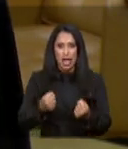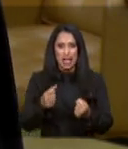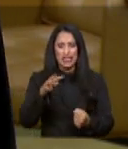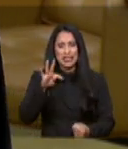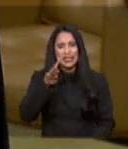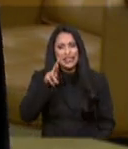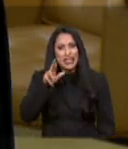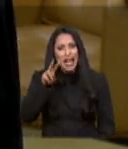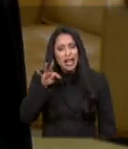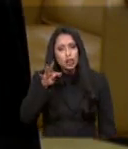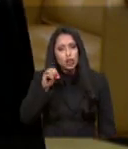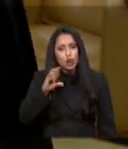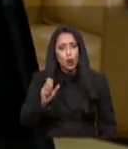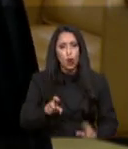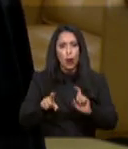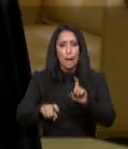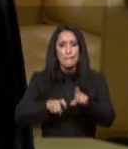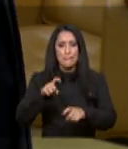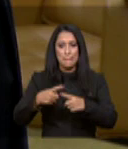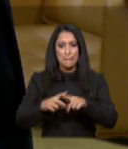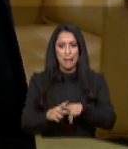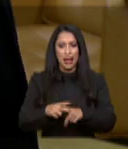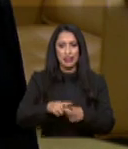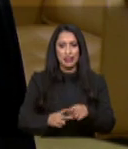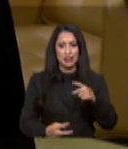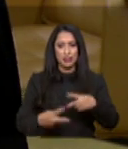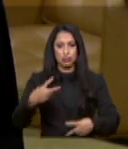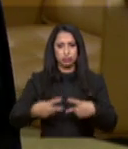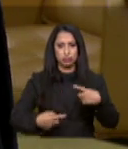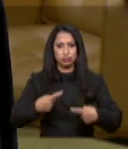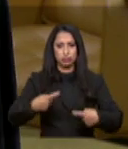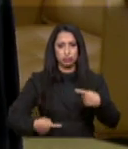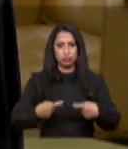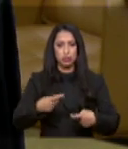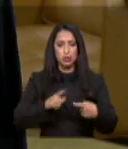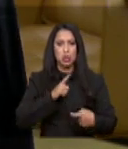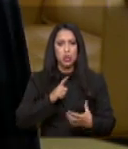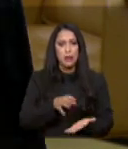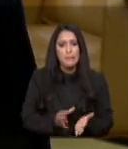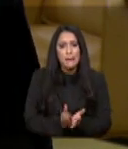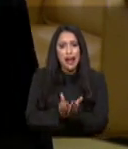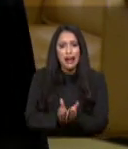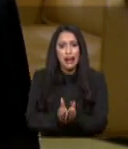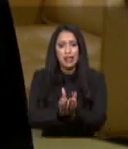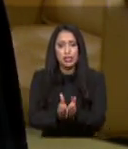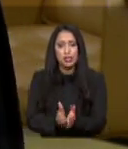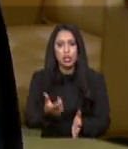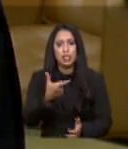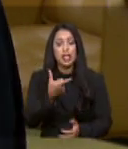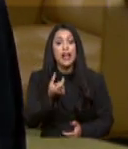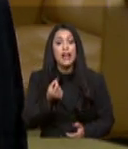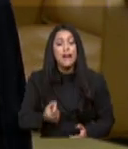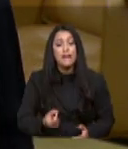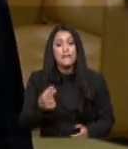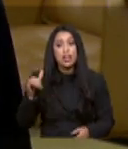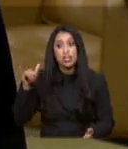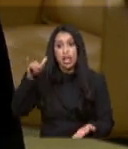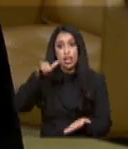máquinas de mineração e serraria, 2.149 embarcações, 20 aeronaves